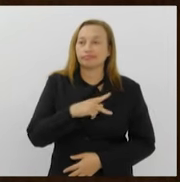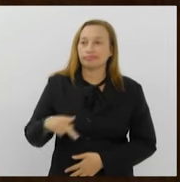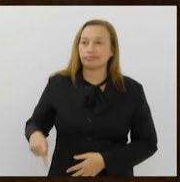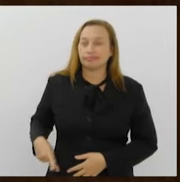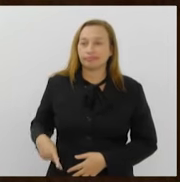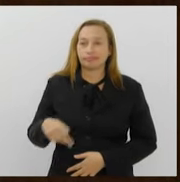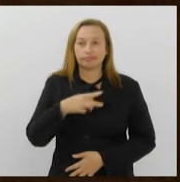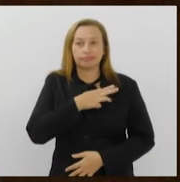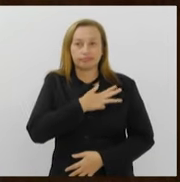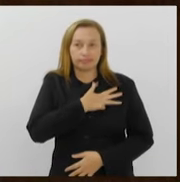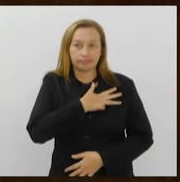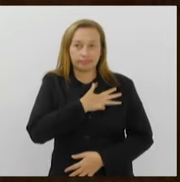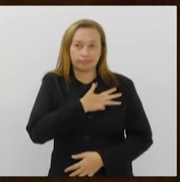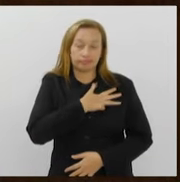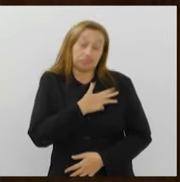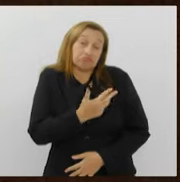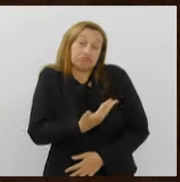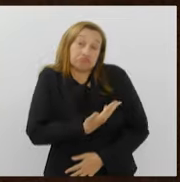República, o